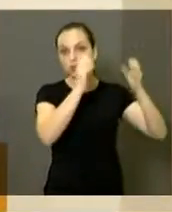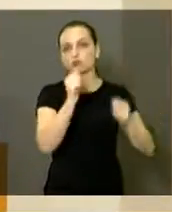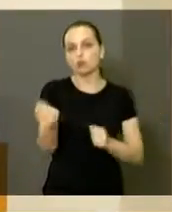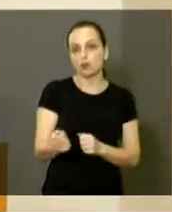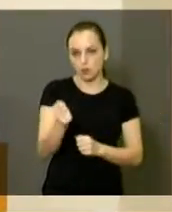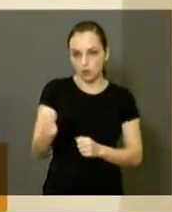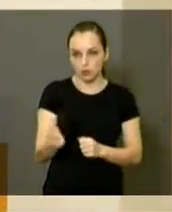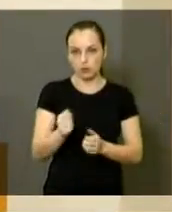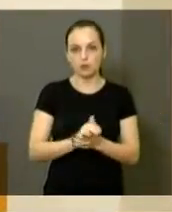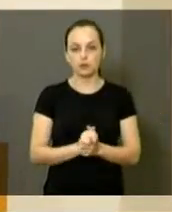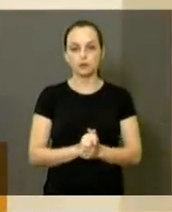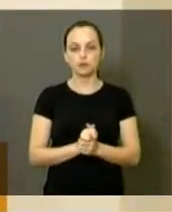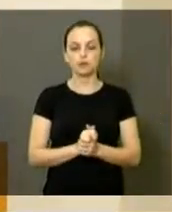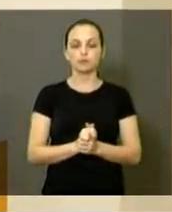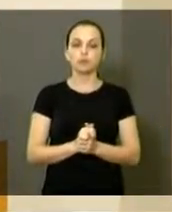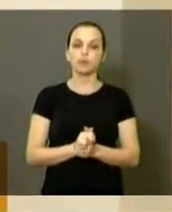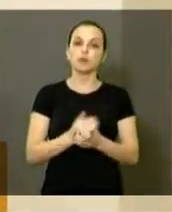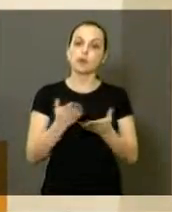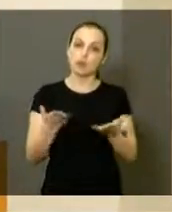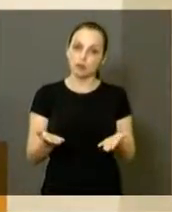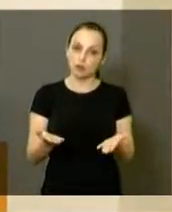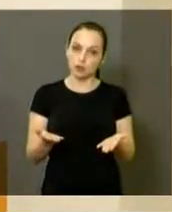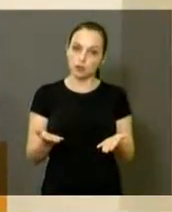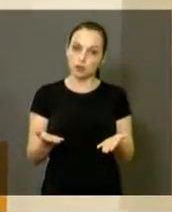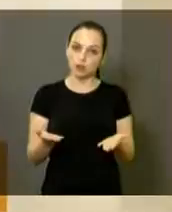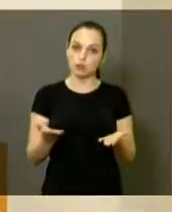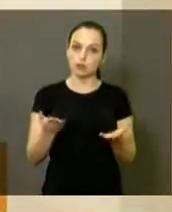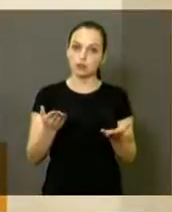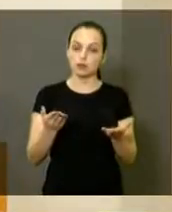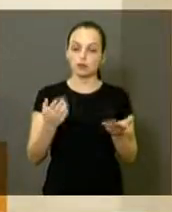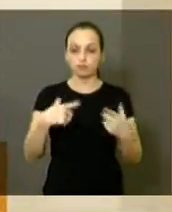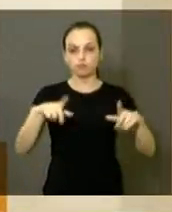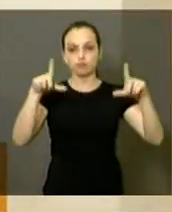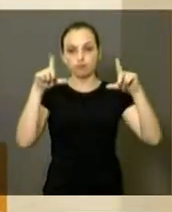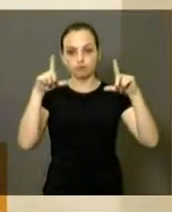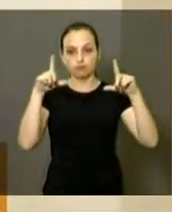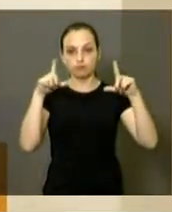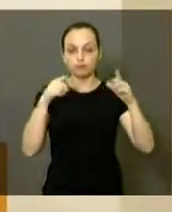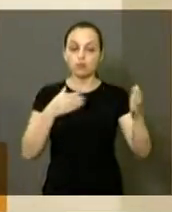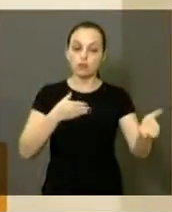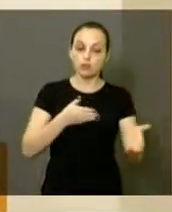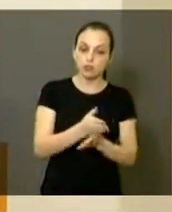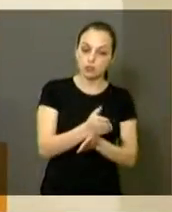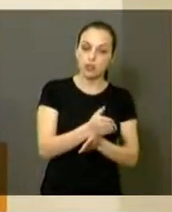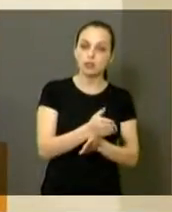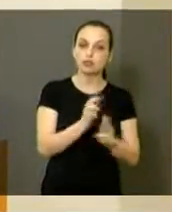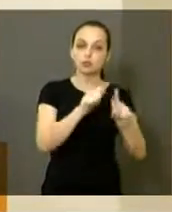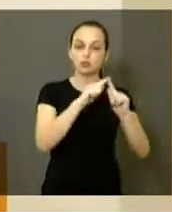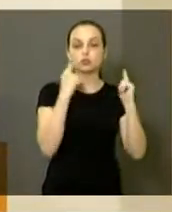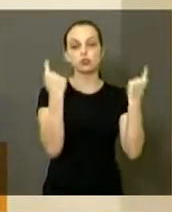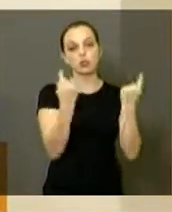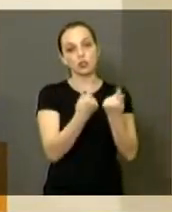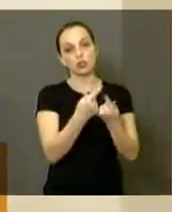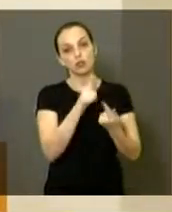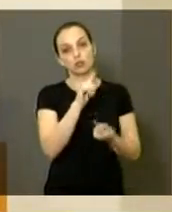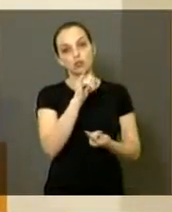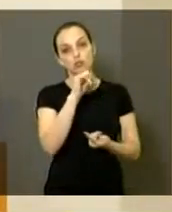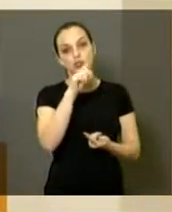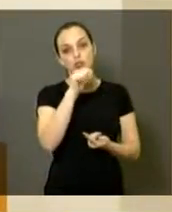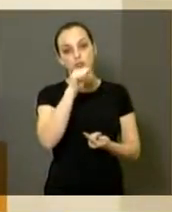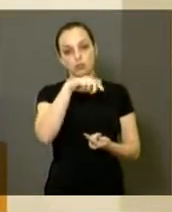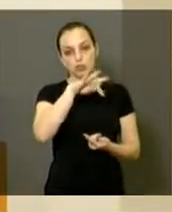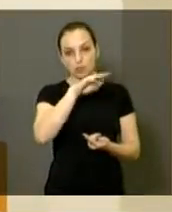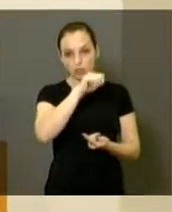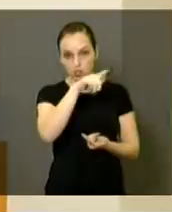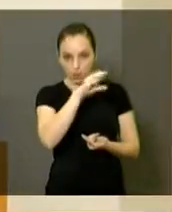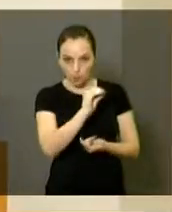Então, se todos puderem aí que estão assistindo, vão para o Gigantão. Se os vereadores aqui se acabar também, que se